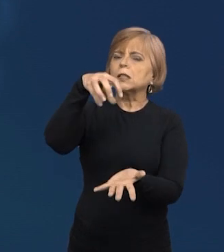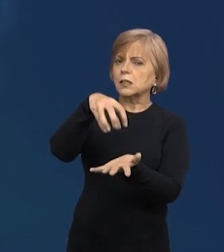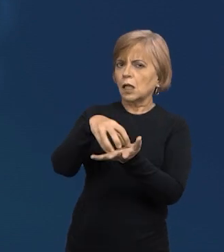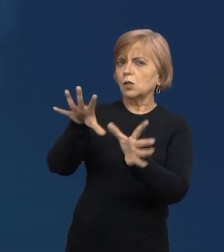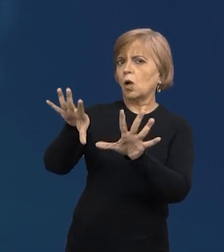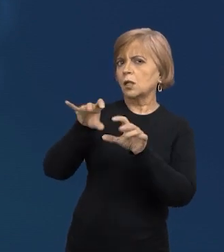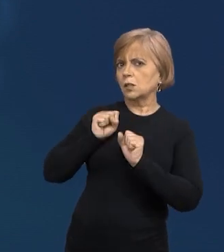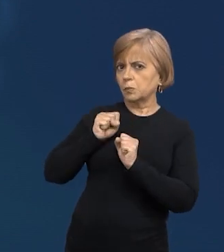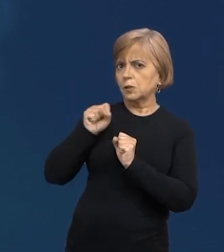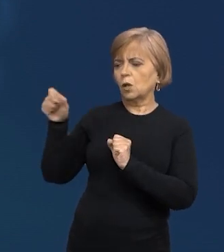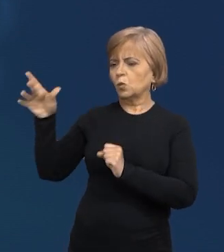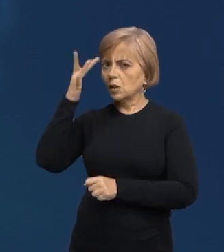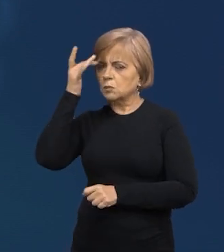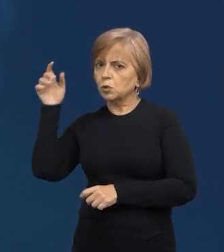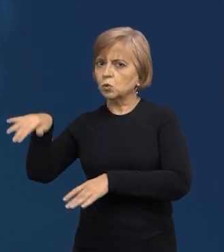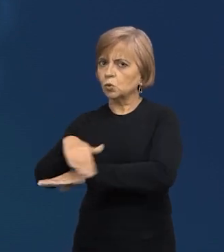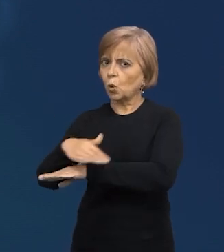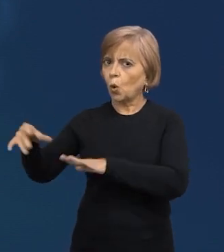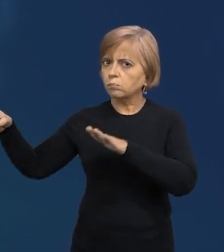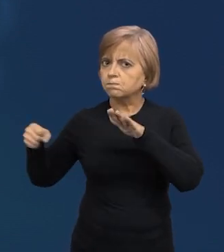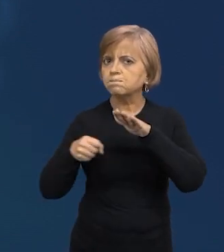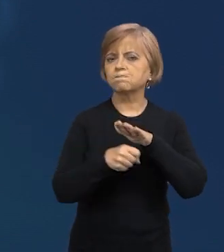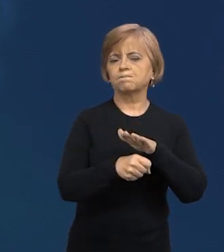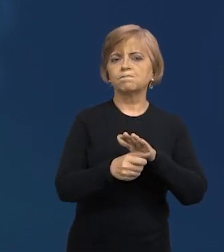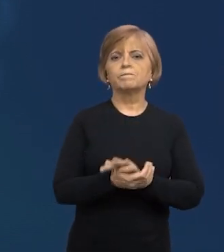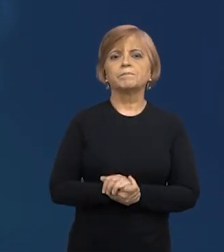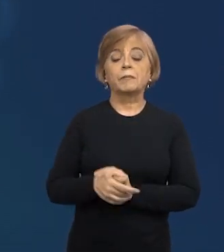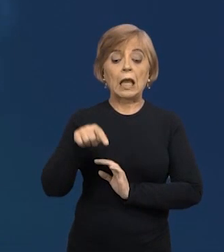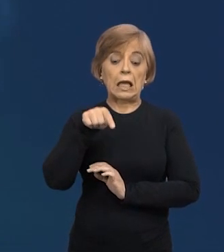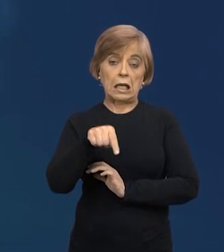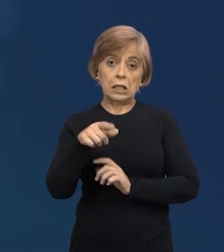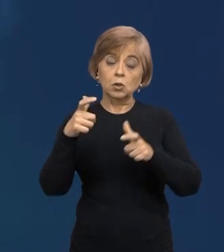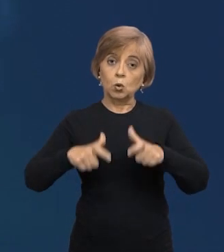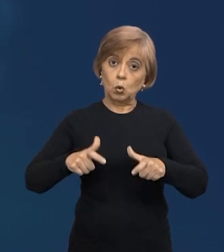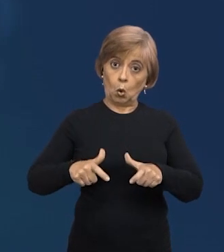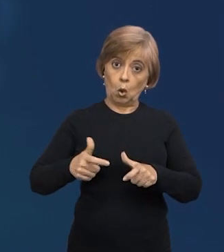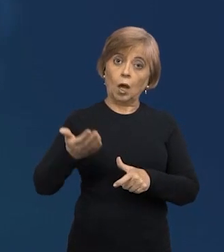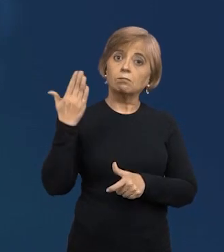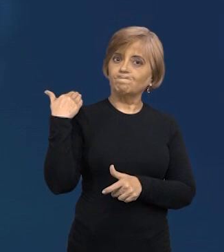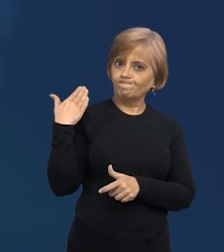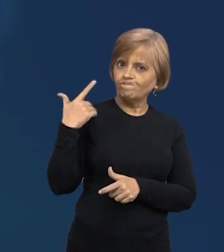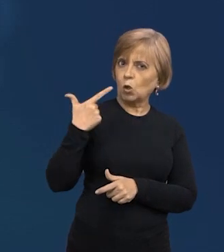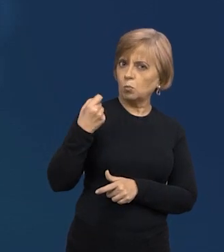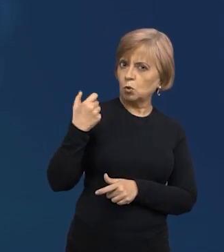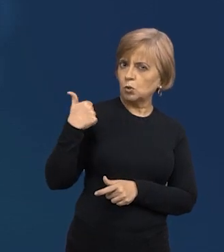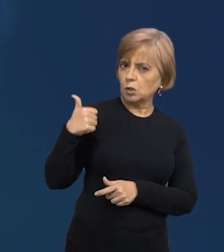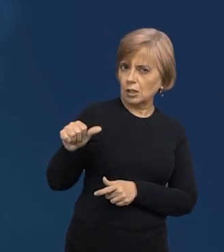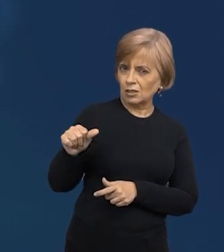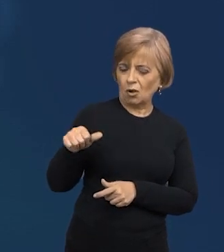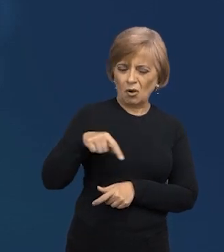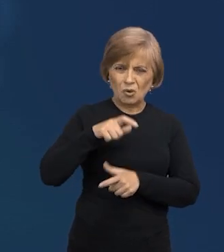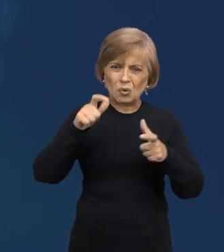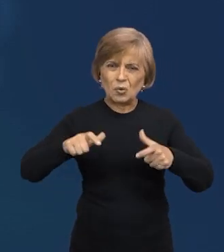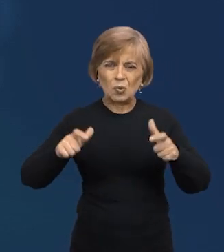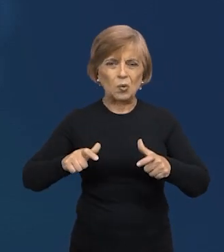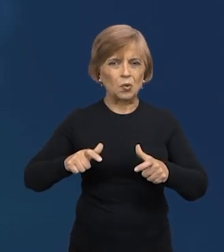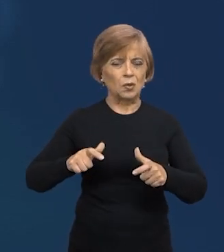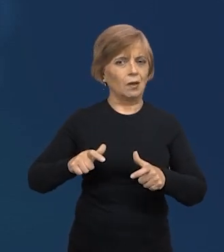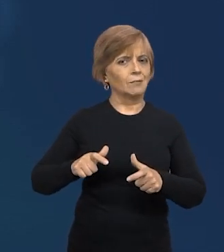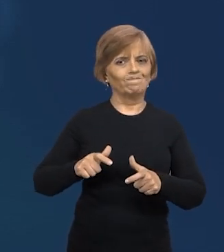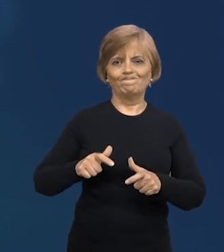de Recepção. Esse local, na ocasião, apresentava péssimas